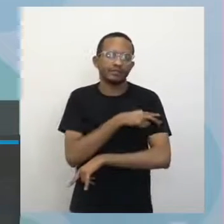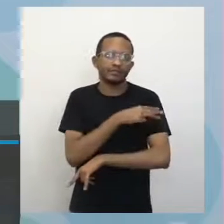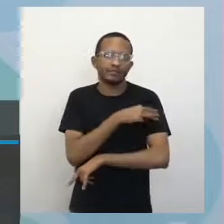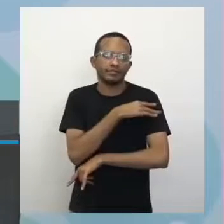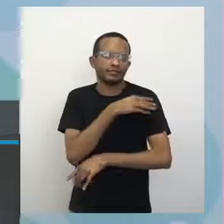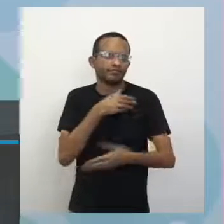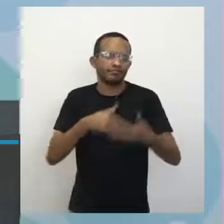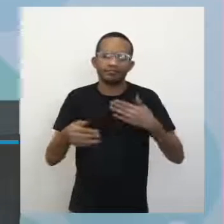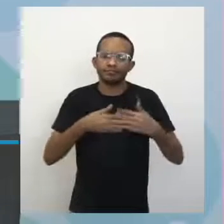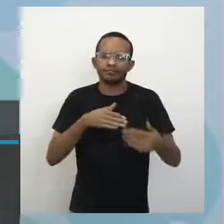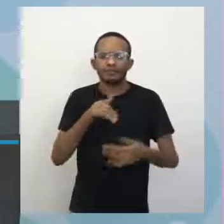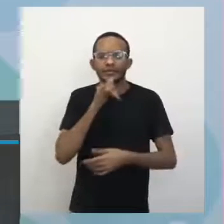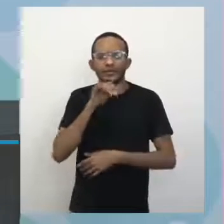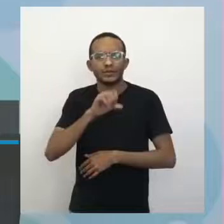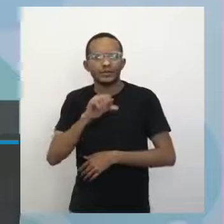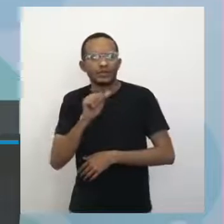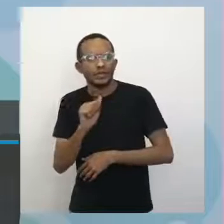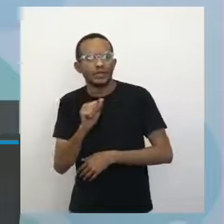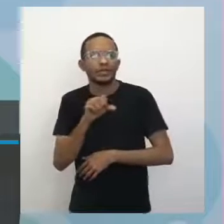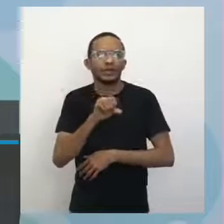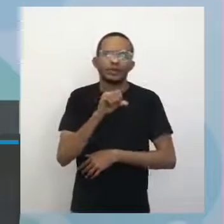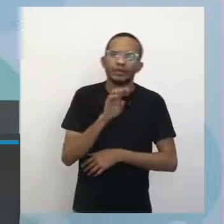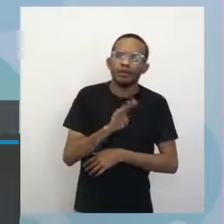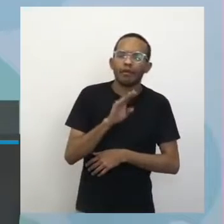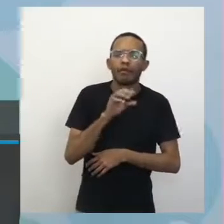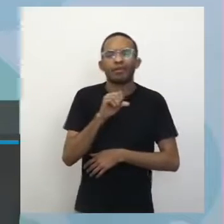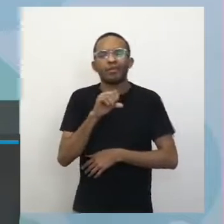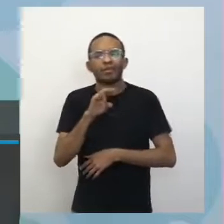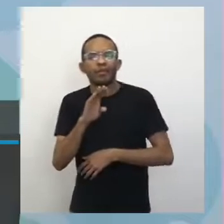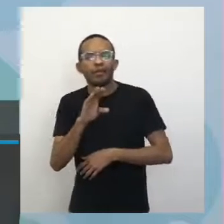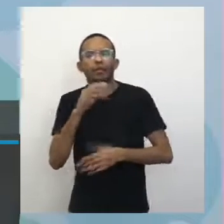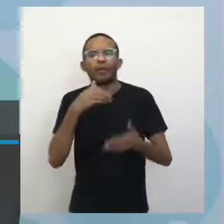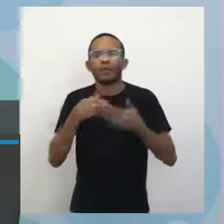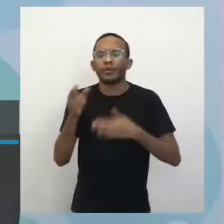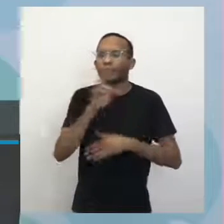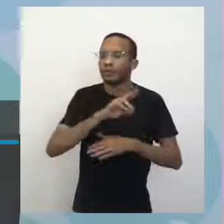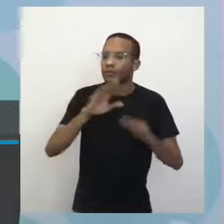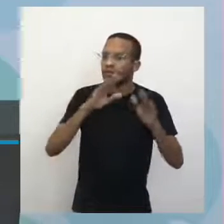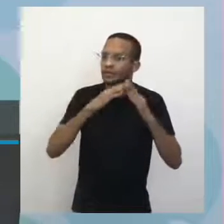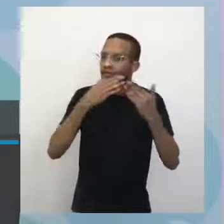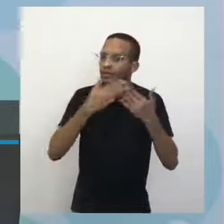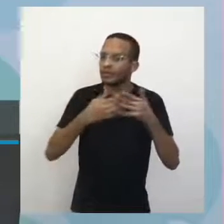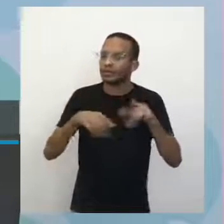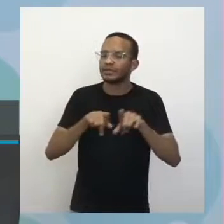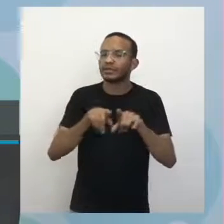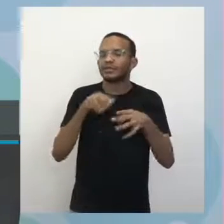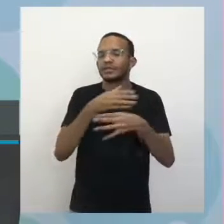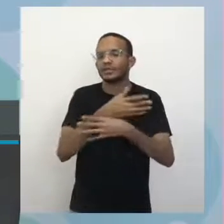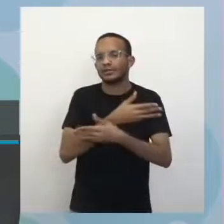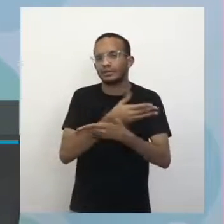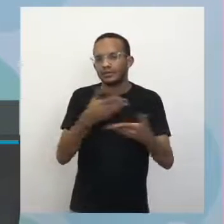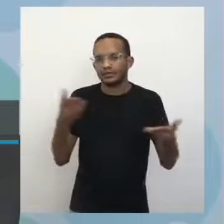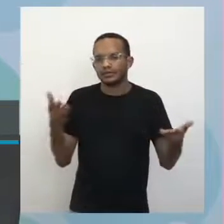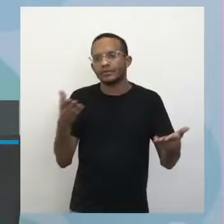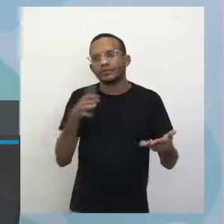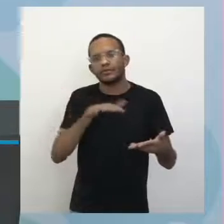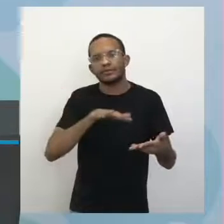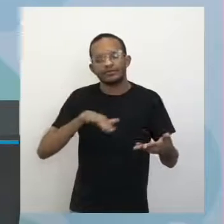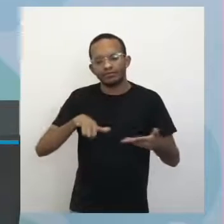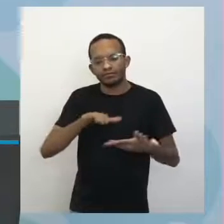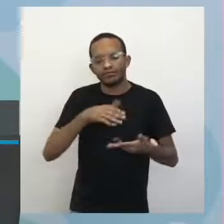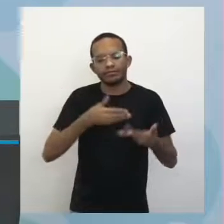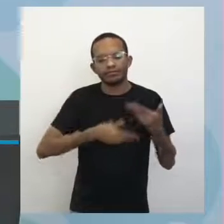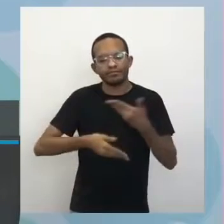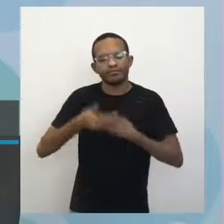está, o nono A, nono B, não sei, etc. O nome da escola e a cidade que você também está aí participando.